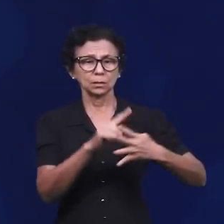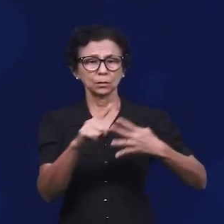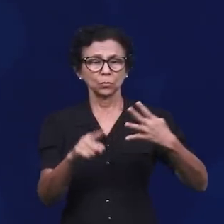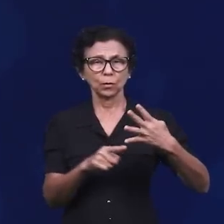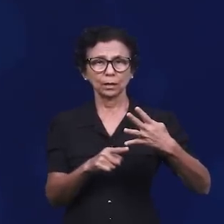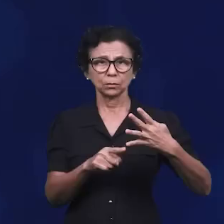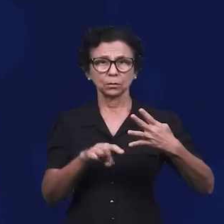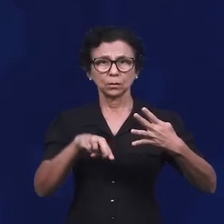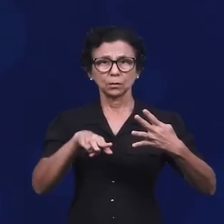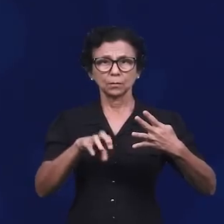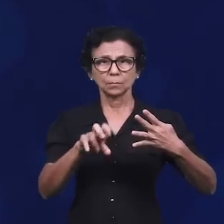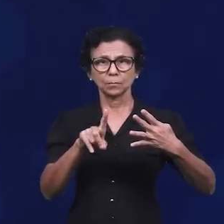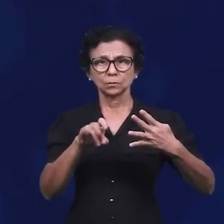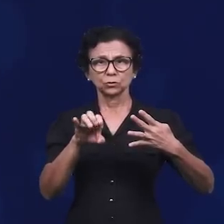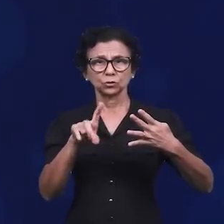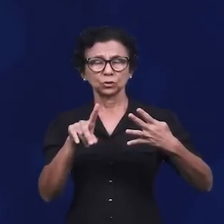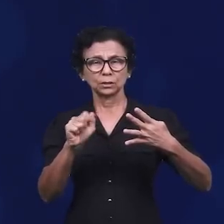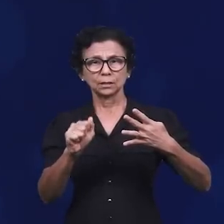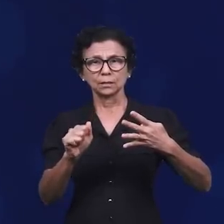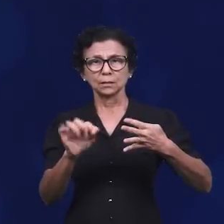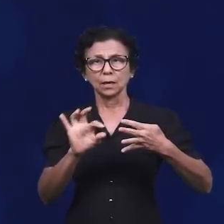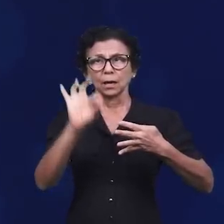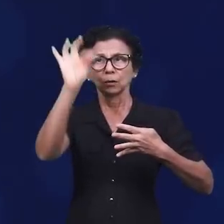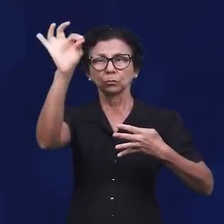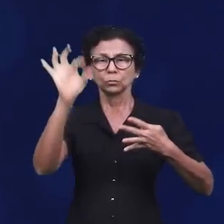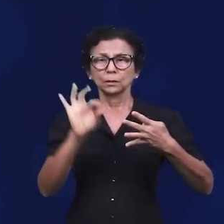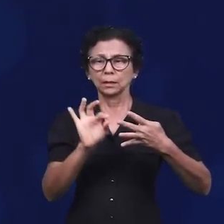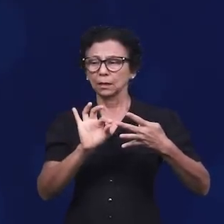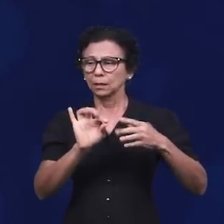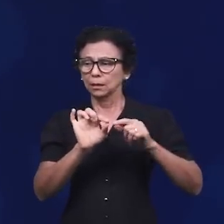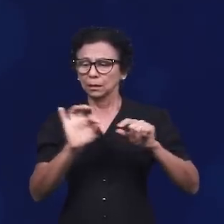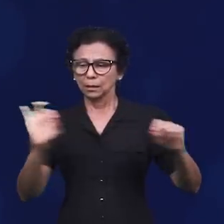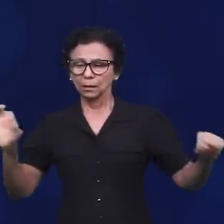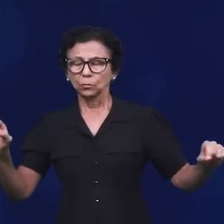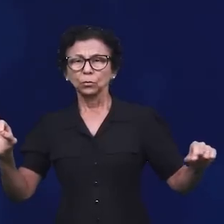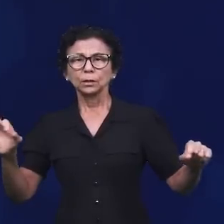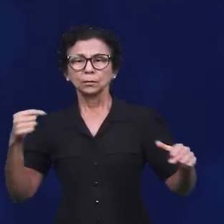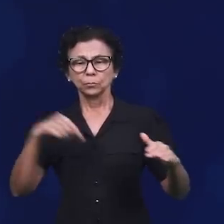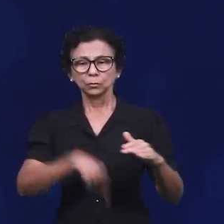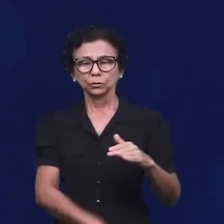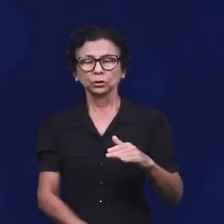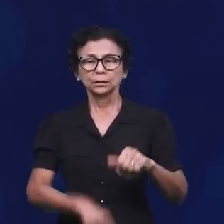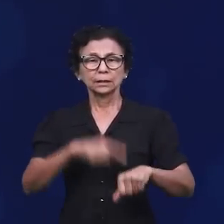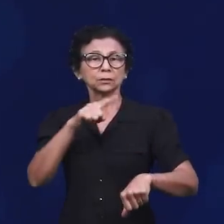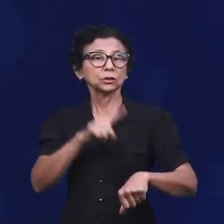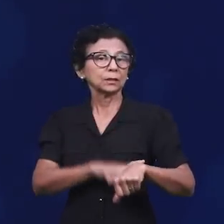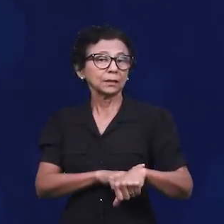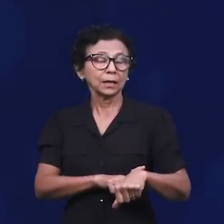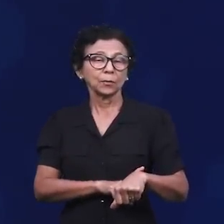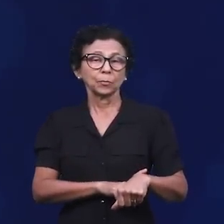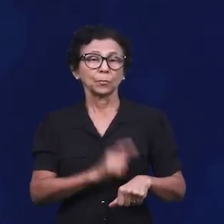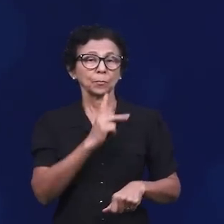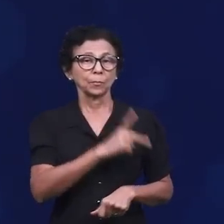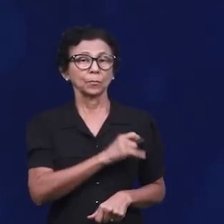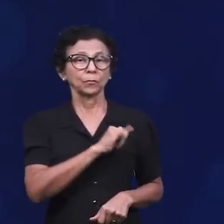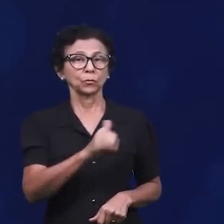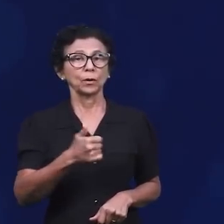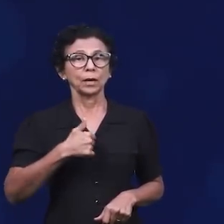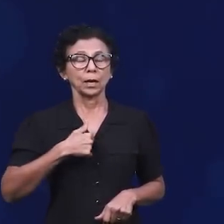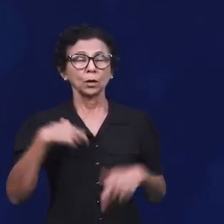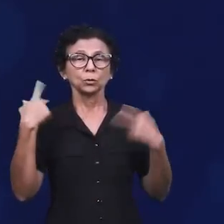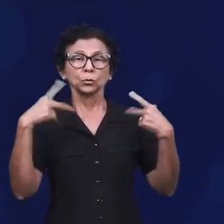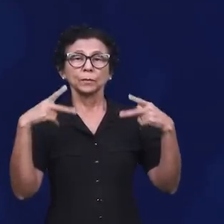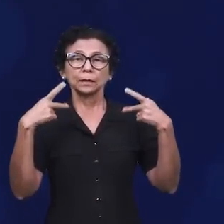altura, largura, profundidade e tempo. É diferente. Eu estou pregando algo que vem de cima, algo que vem da eternidade.